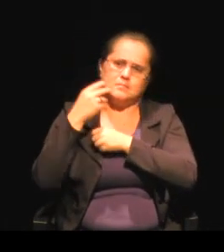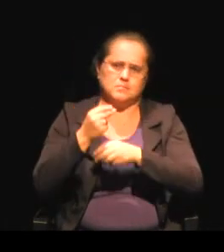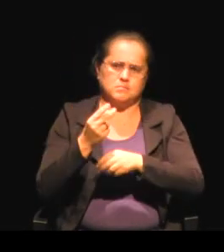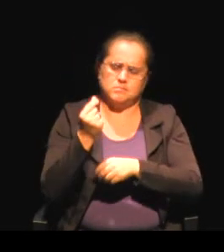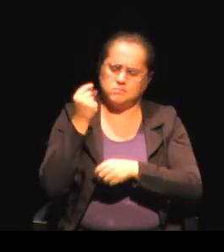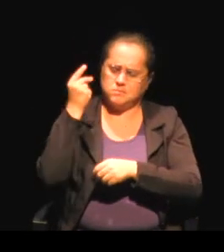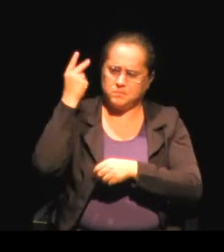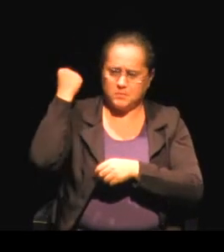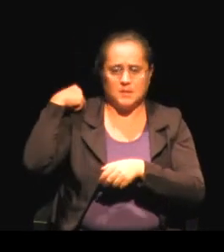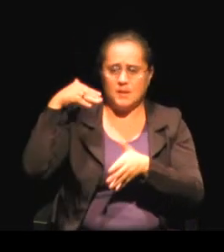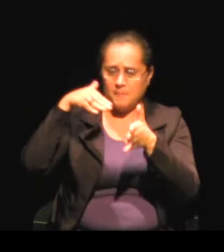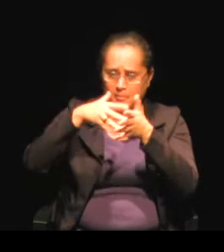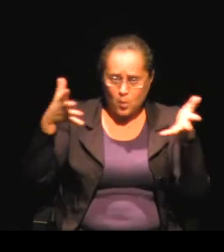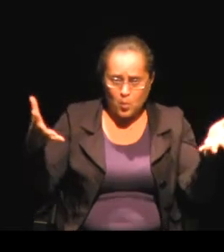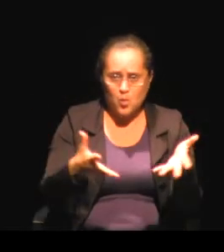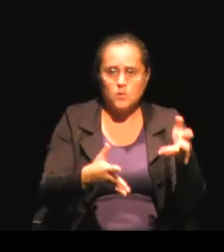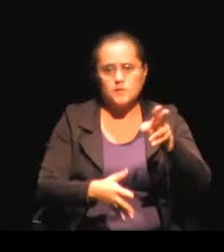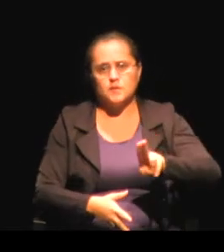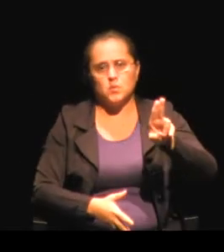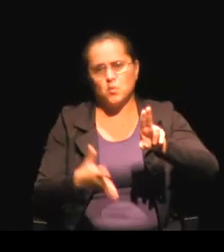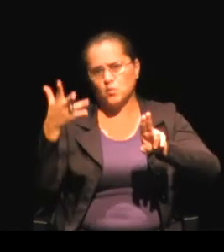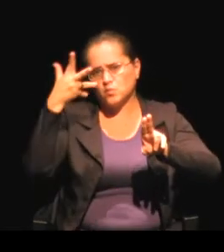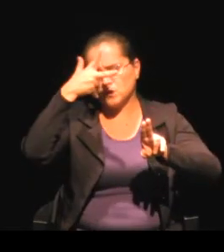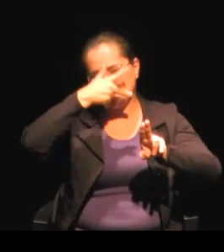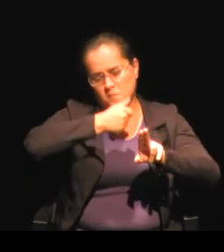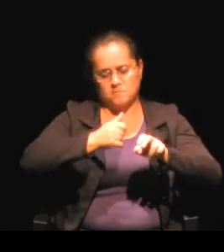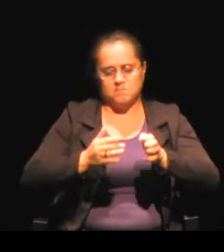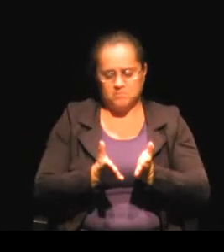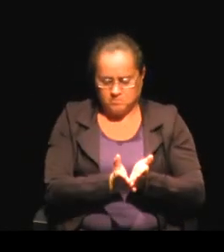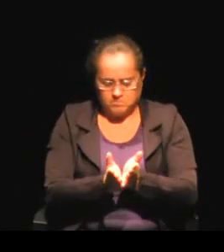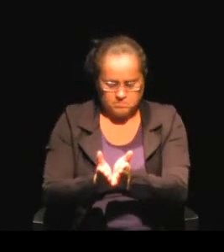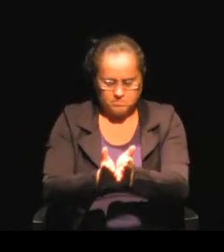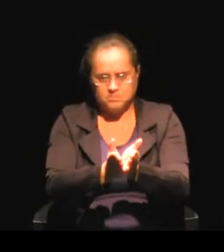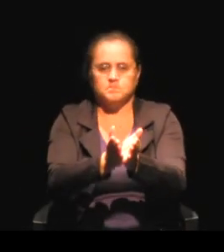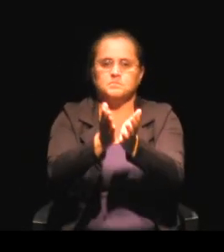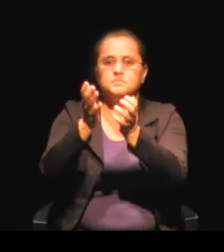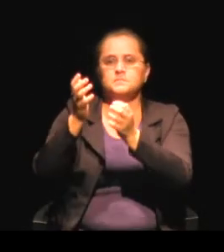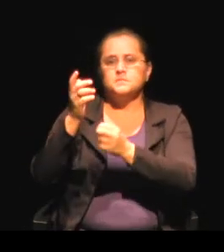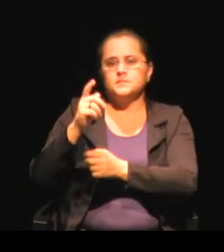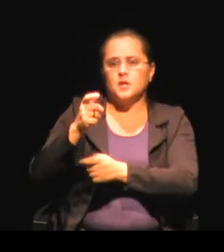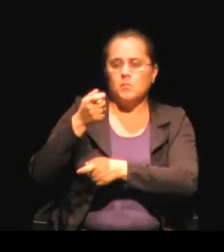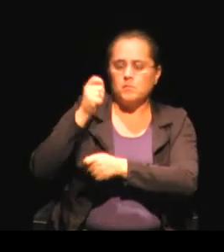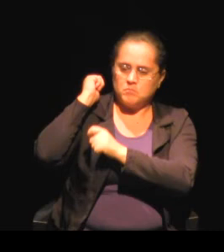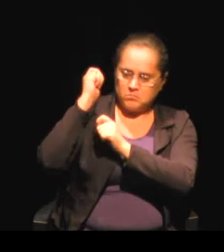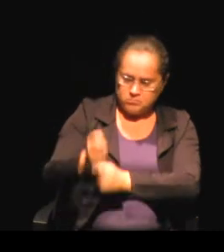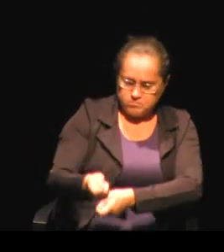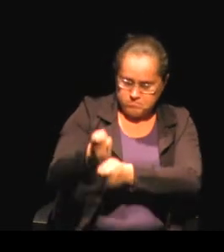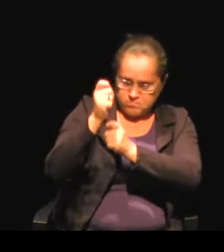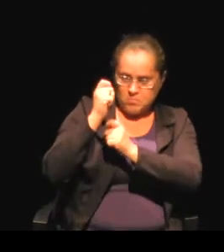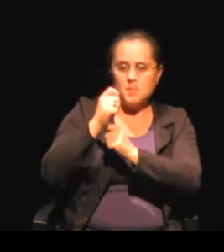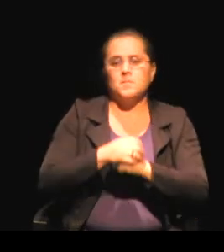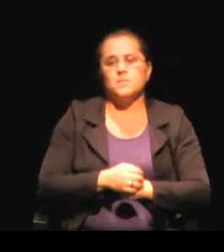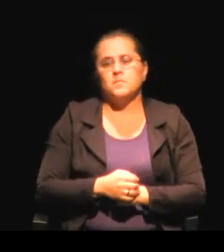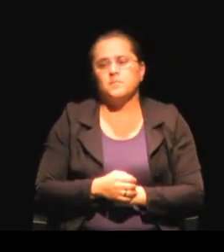à Mesopotâmia. E até hoje são usadas lá. E são lindas as velas do São Francisco, das pequenas embarcações dos